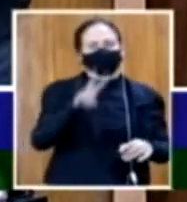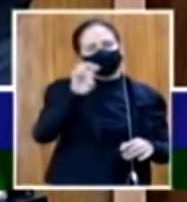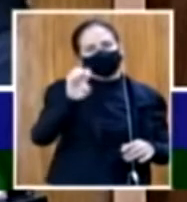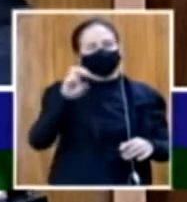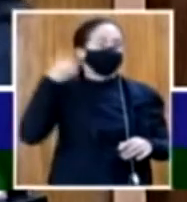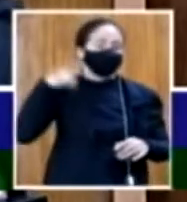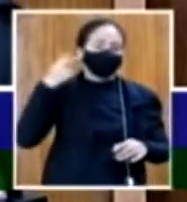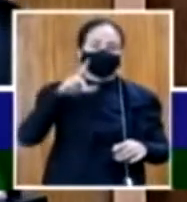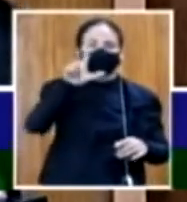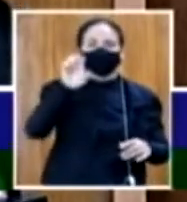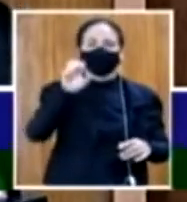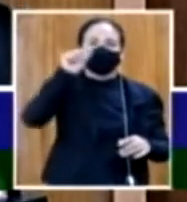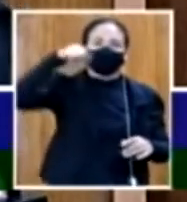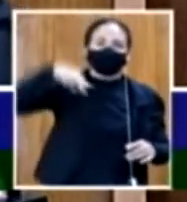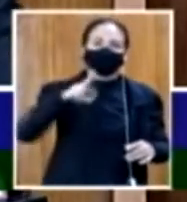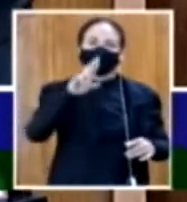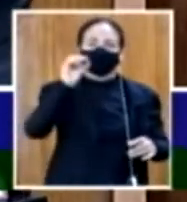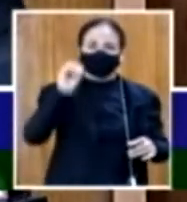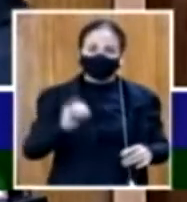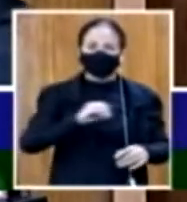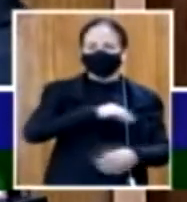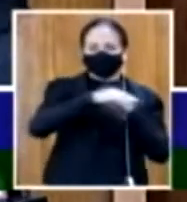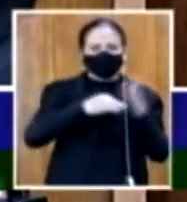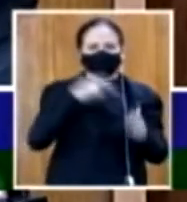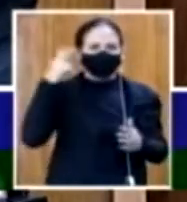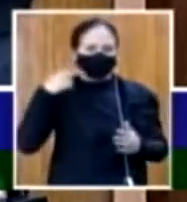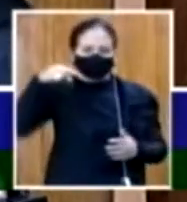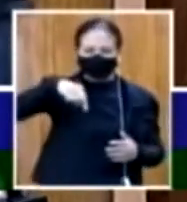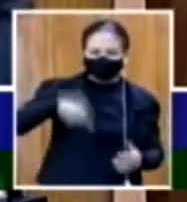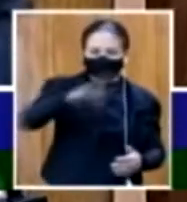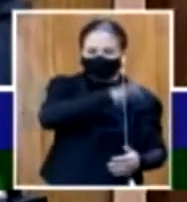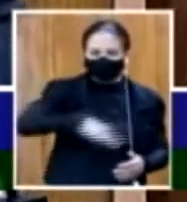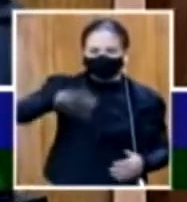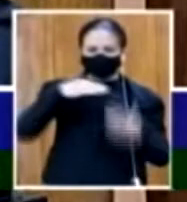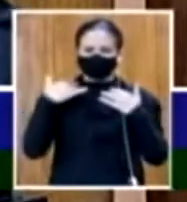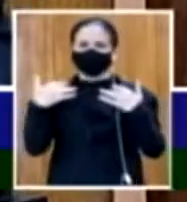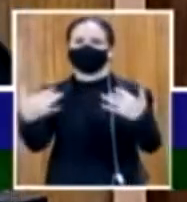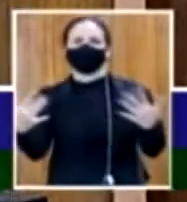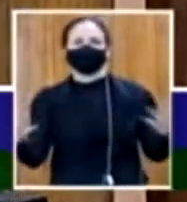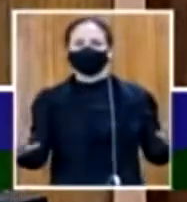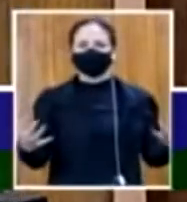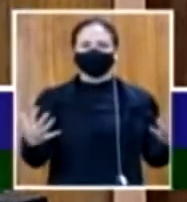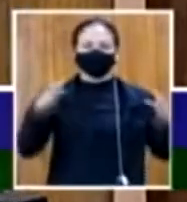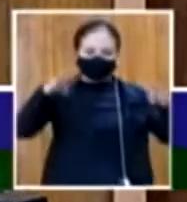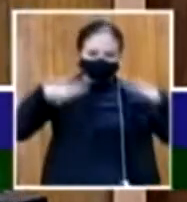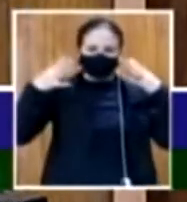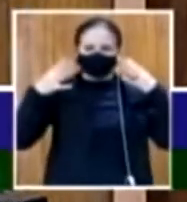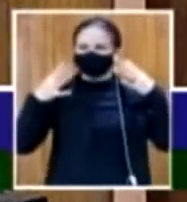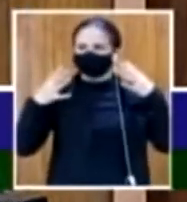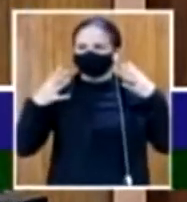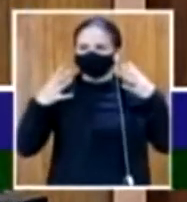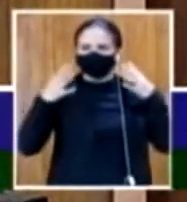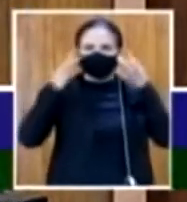Leandro, vereador aqui presente, Reginho e todos os demais vereadores que estão nos seus gabinetes, preste